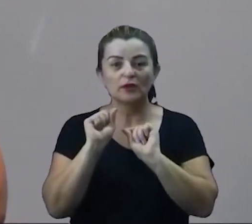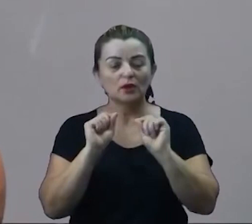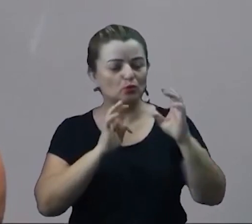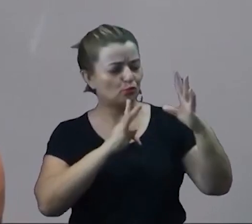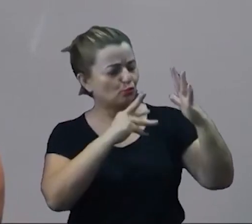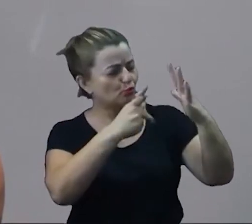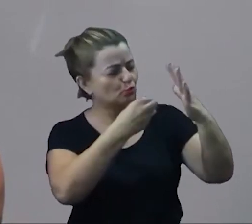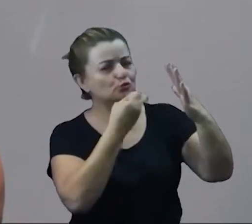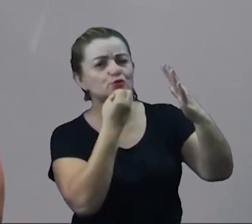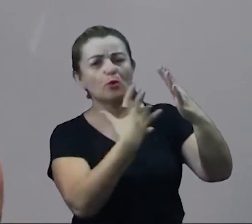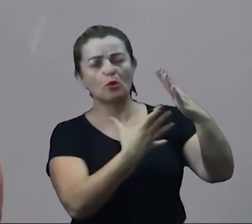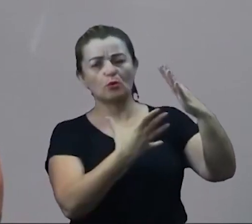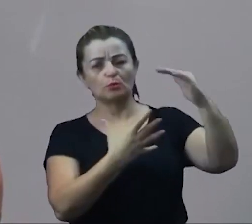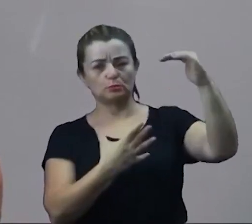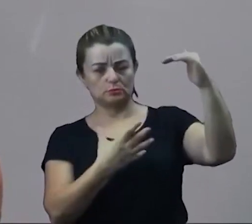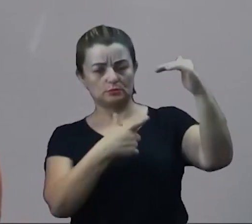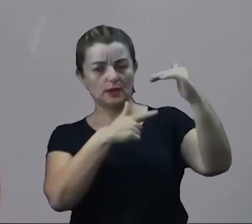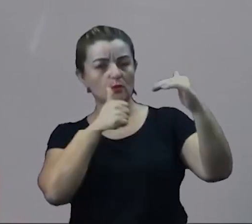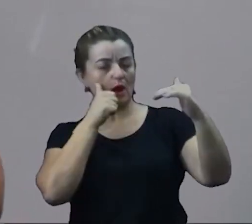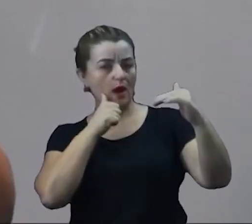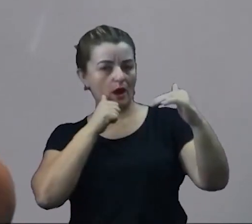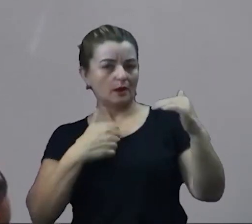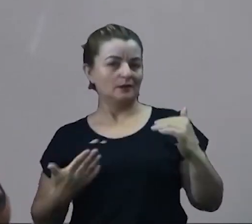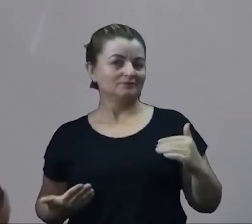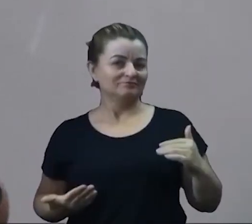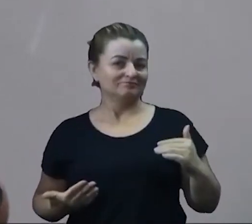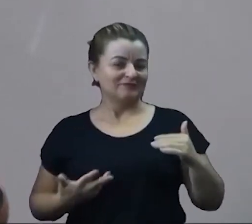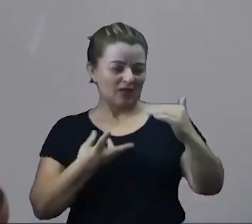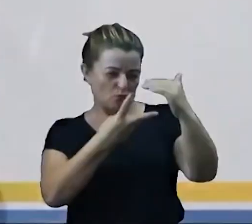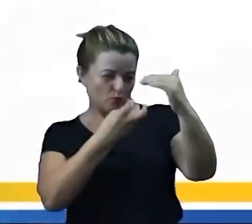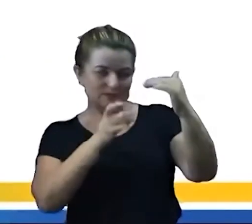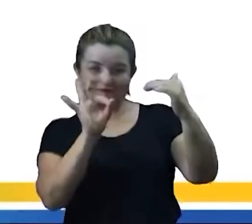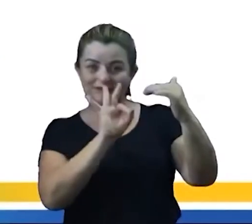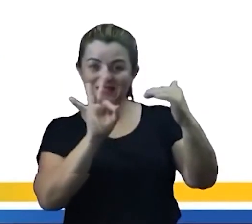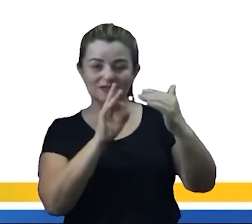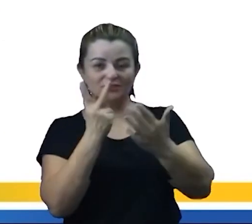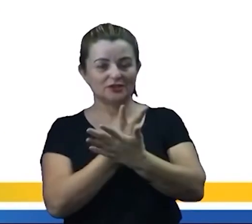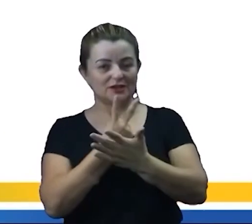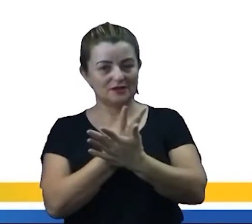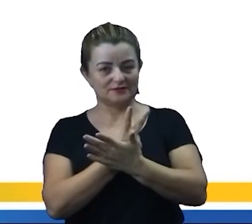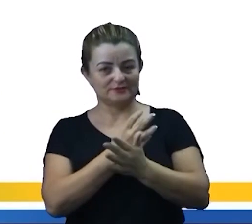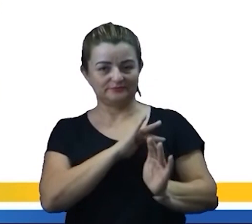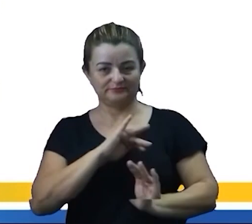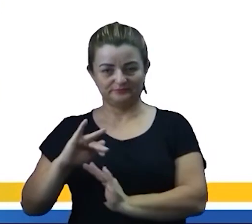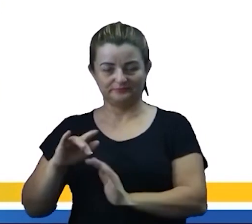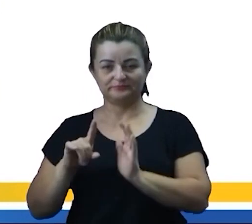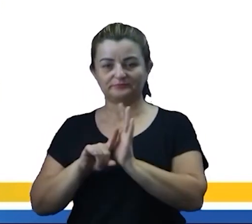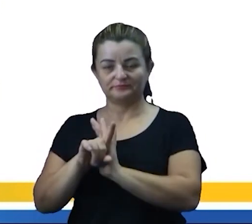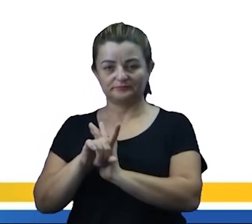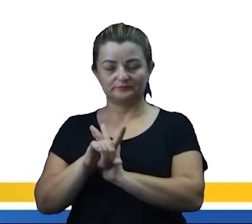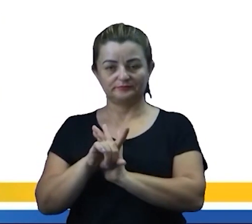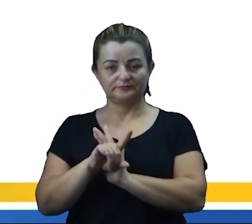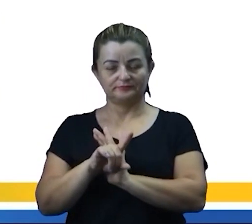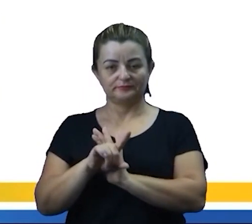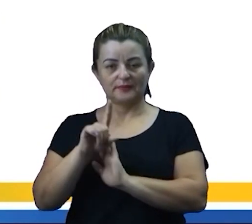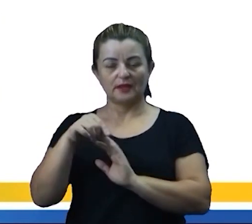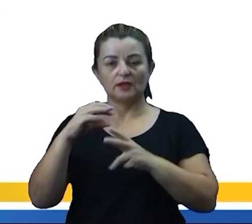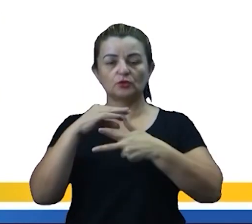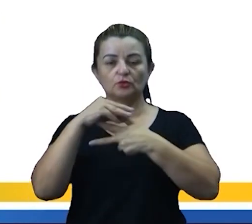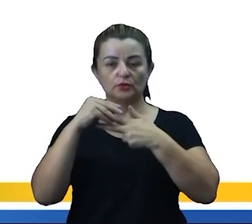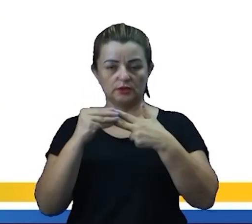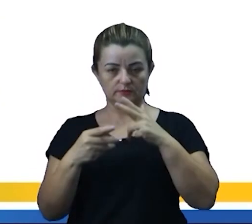Nas suas coisas boas, para ficar mais prático, para a gente poder entender, tá? Gente, mais uma questão. Essa questão é do